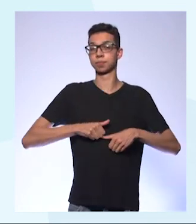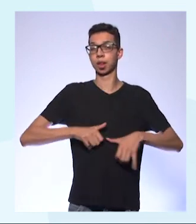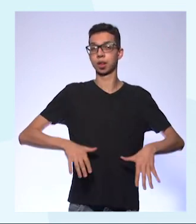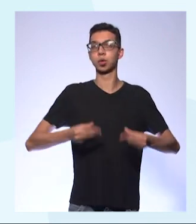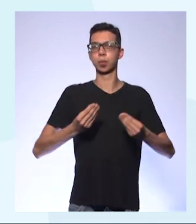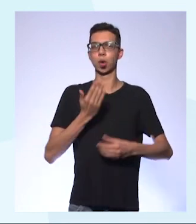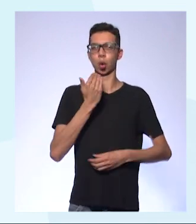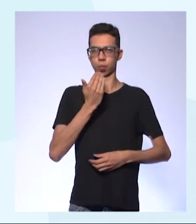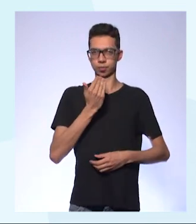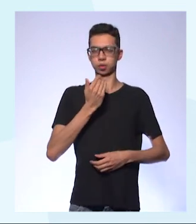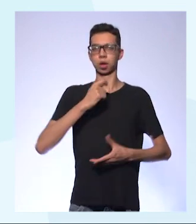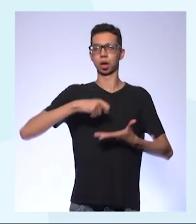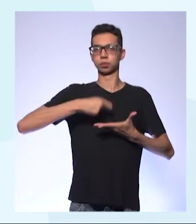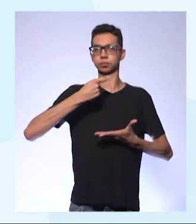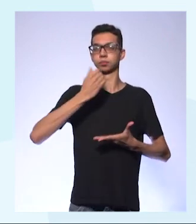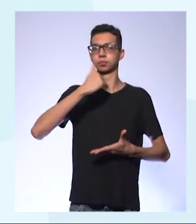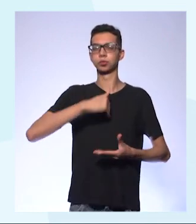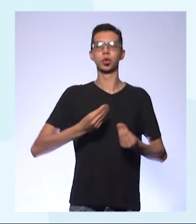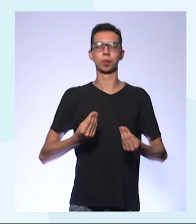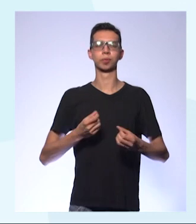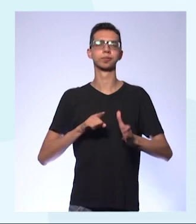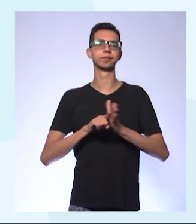alimentos que a gente ingere.